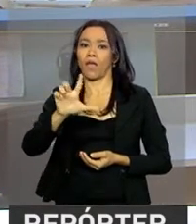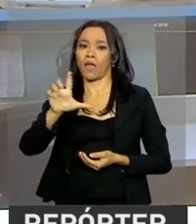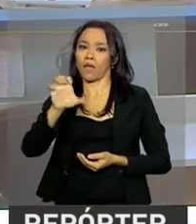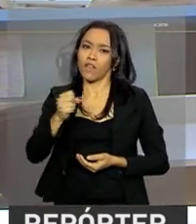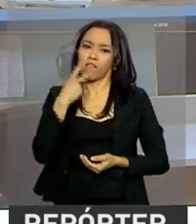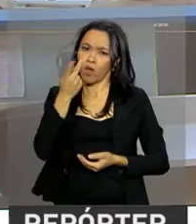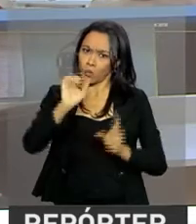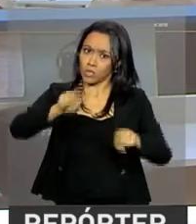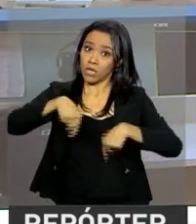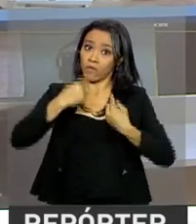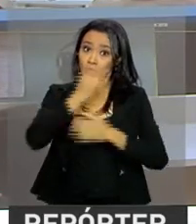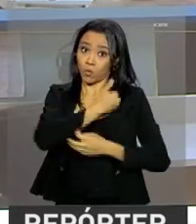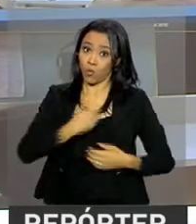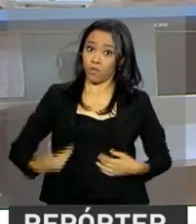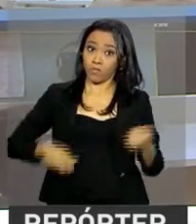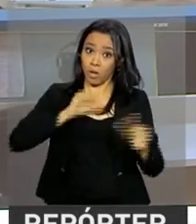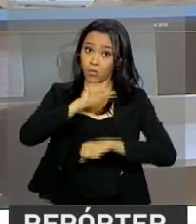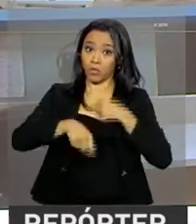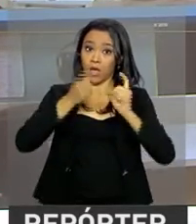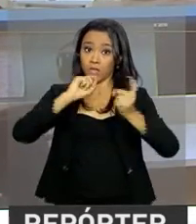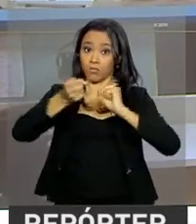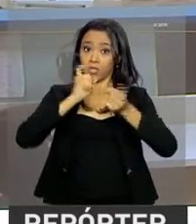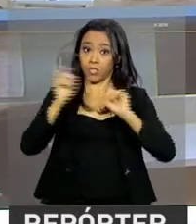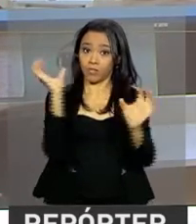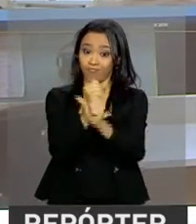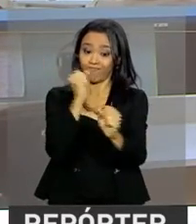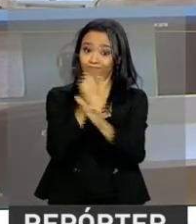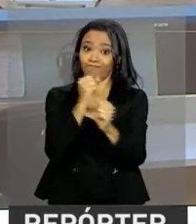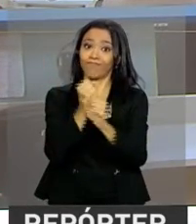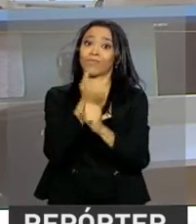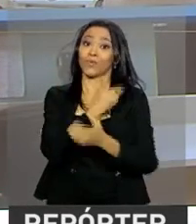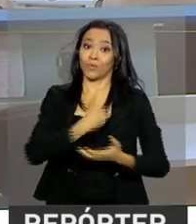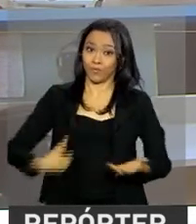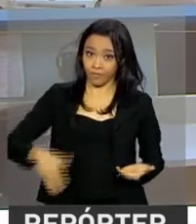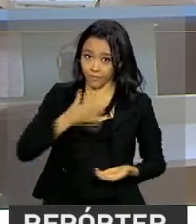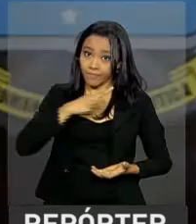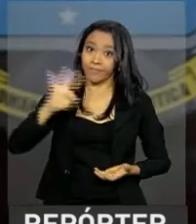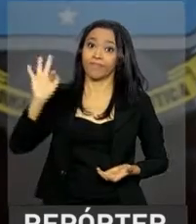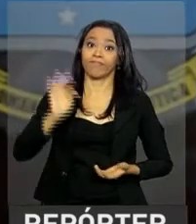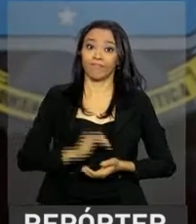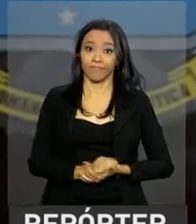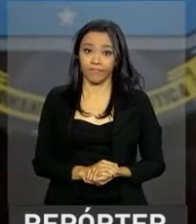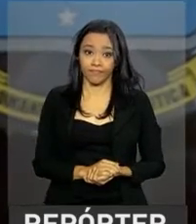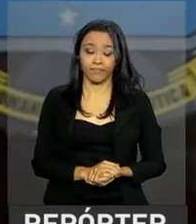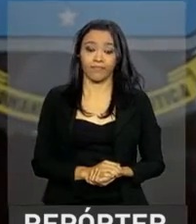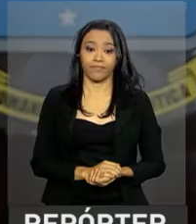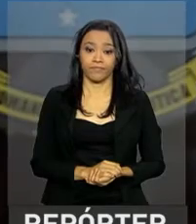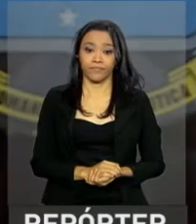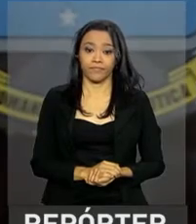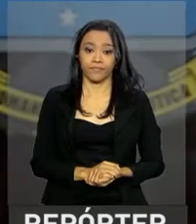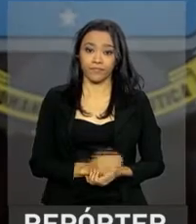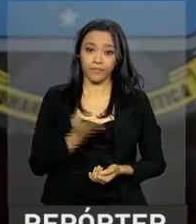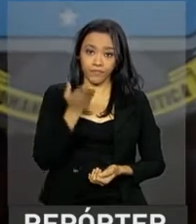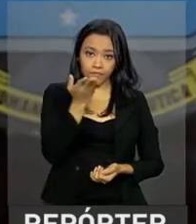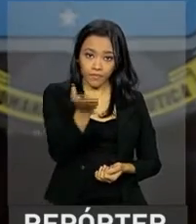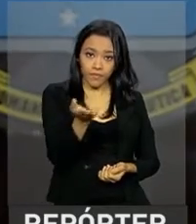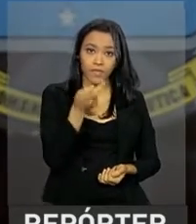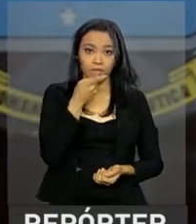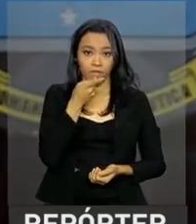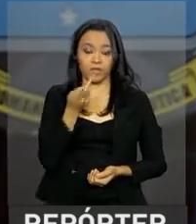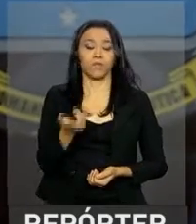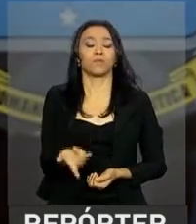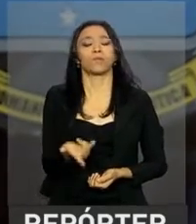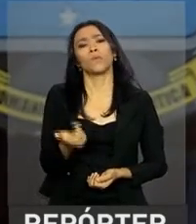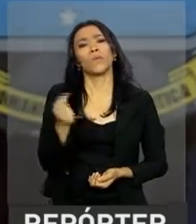para mudar o planejamento das despesas da união o que se fez muito